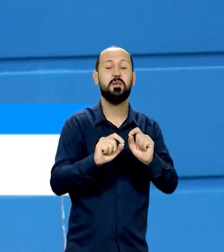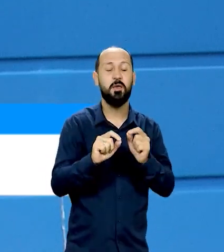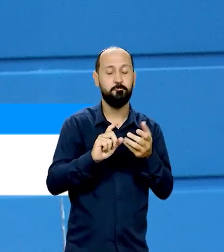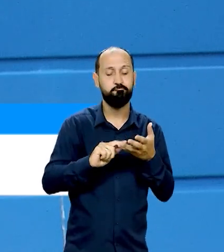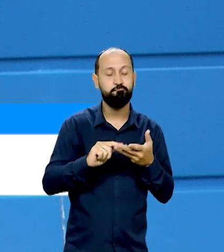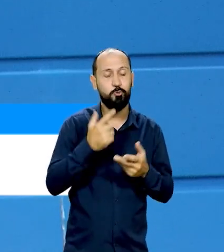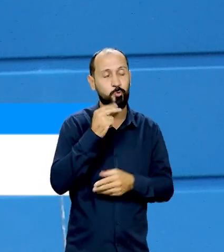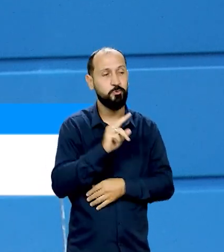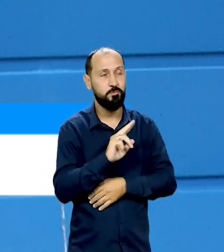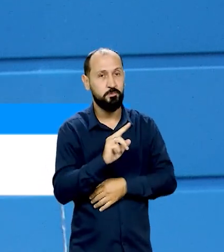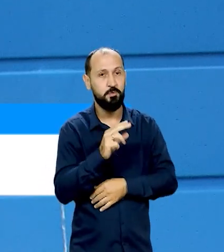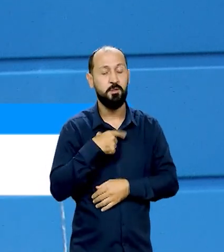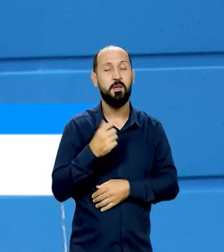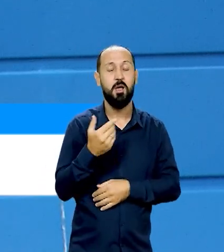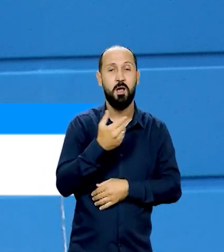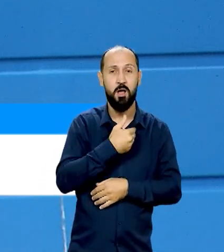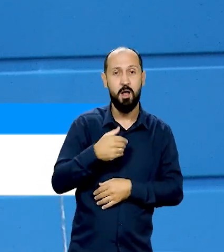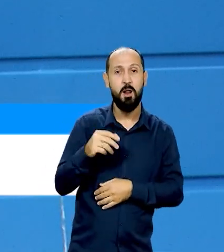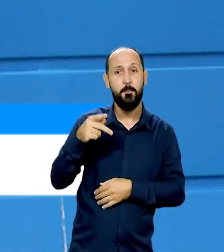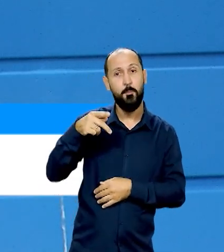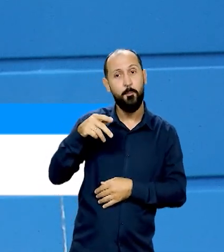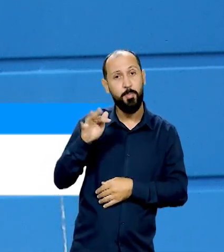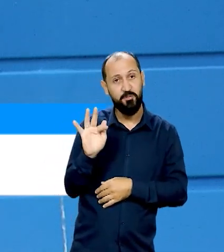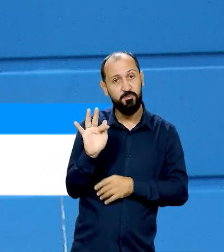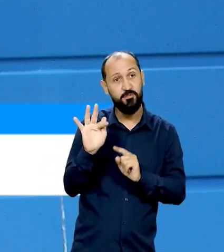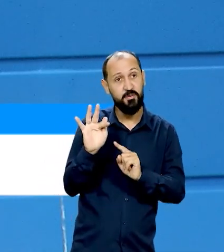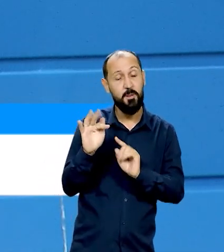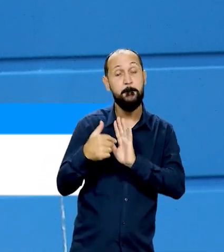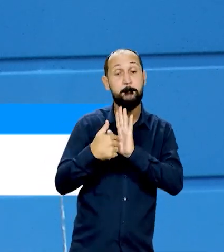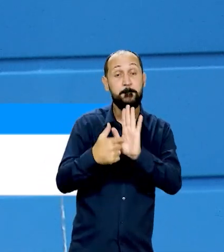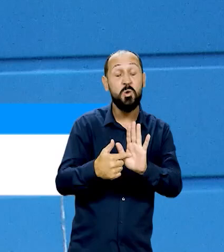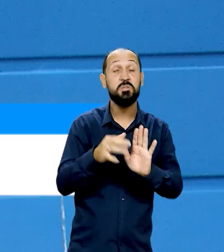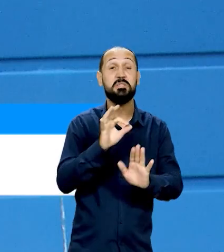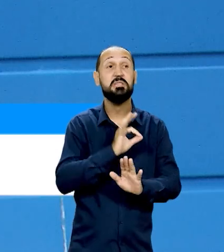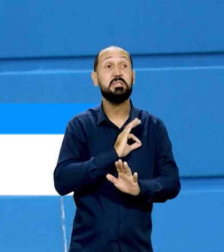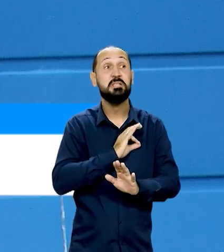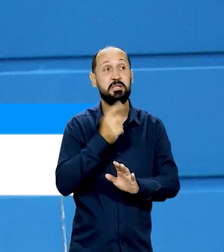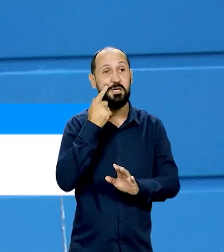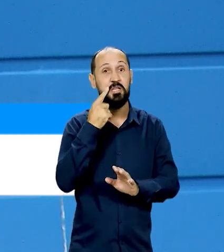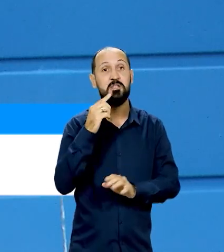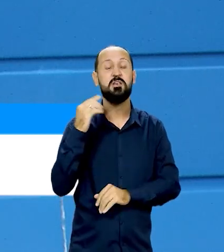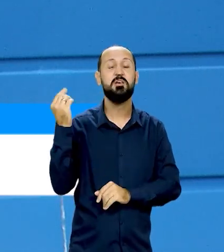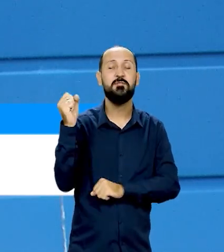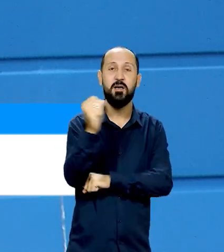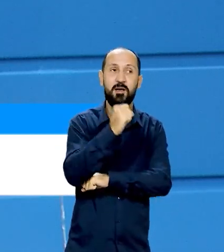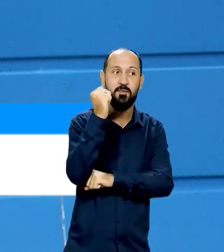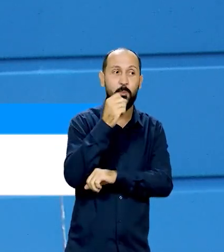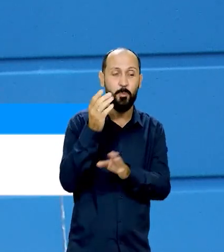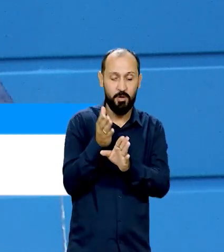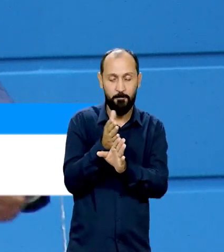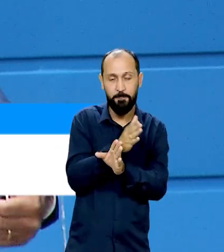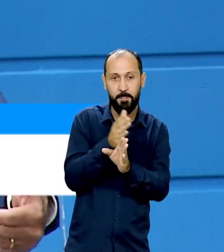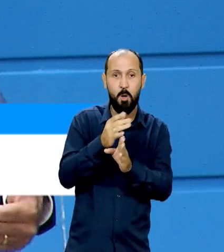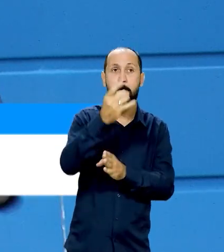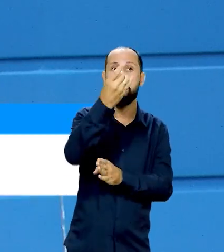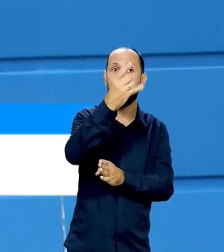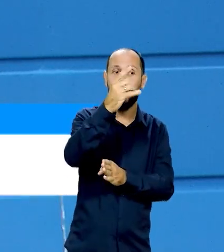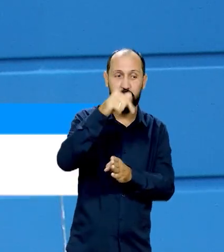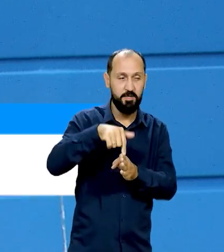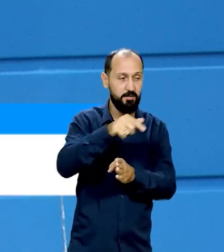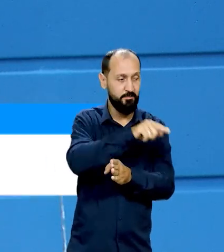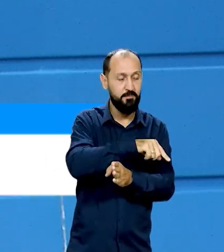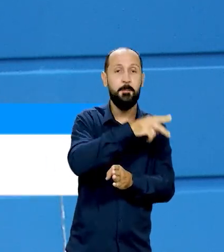é citado muito. A Polícia Federal tem muitos estudos que essa situação agrava muito pela nossa